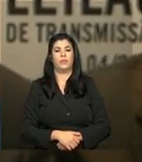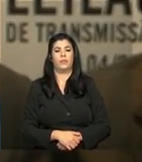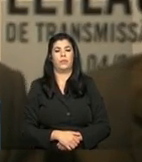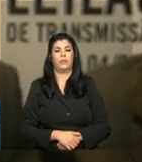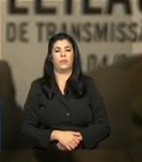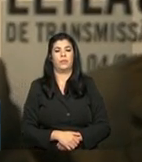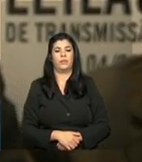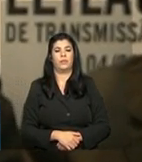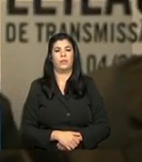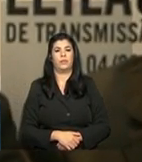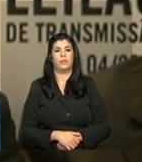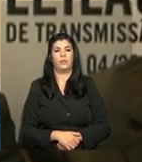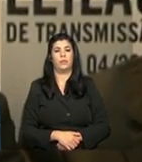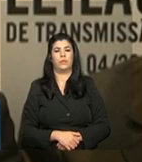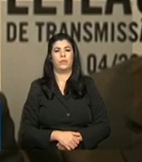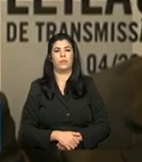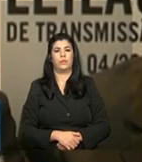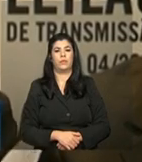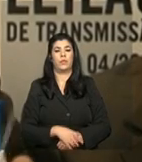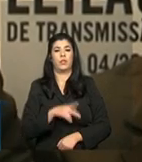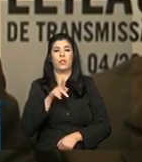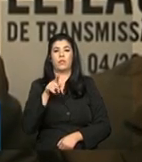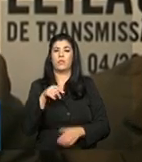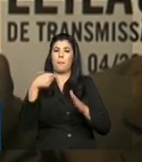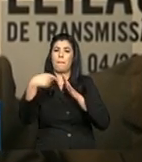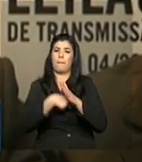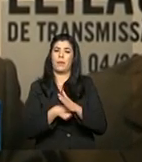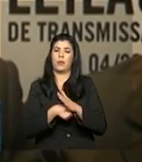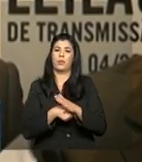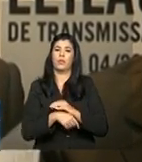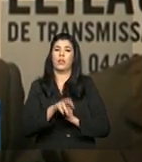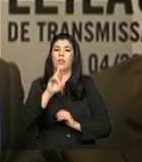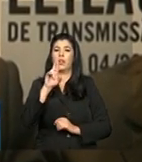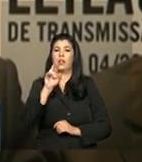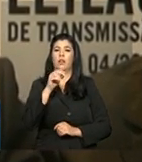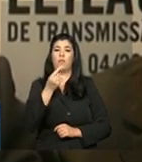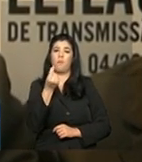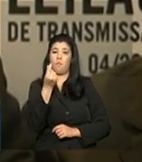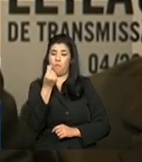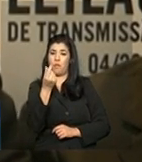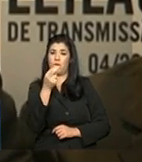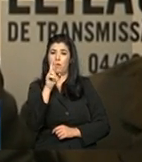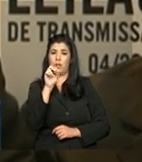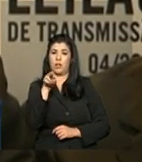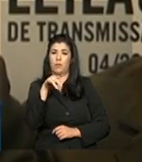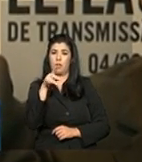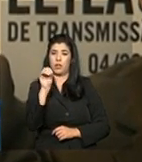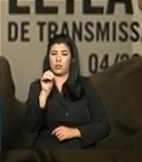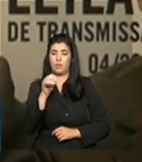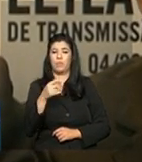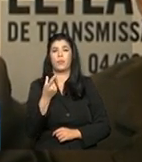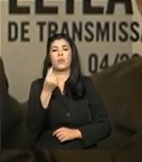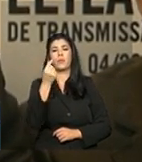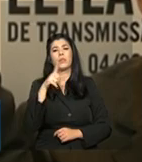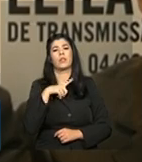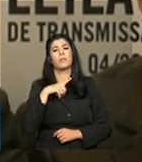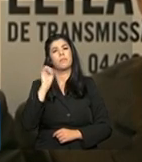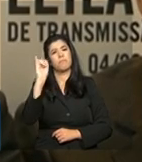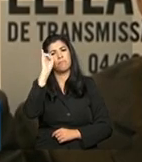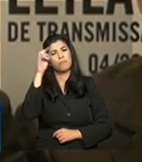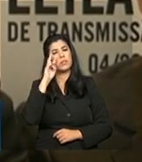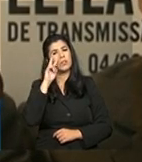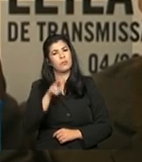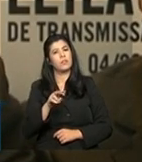Aproveitando, esse banco de dados aí... Da remuneração que você fala da UOC. Bom, remuneração, acho que tem dois aspectos relevantes que cabe colocar aqui